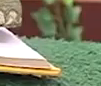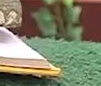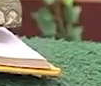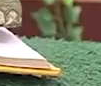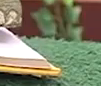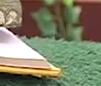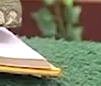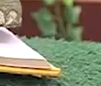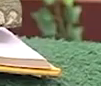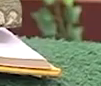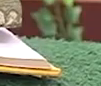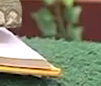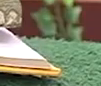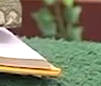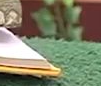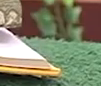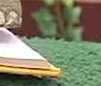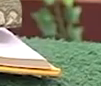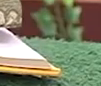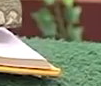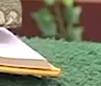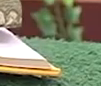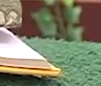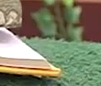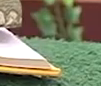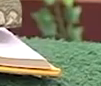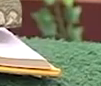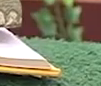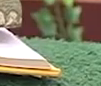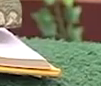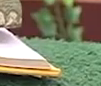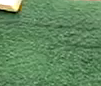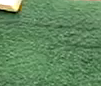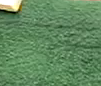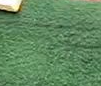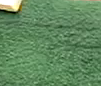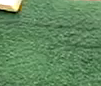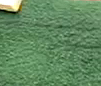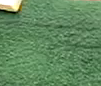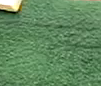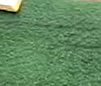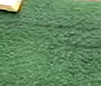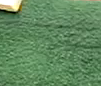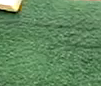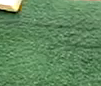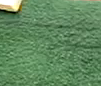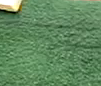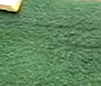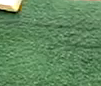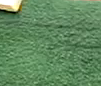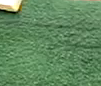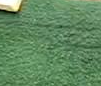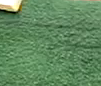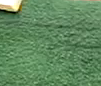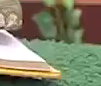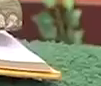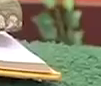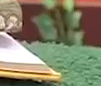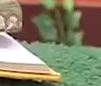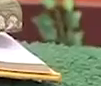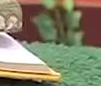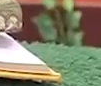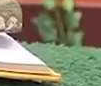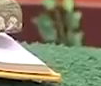Porém o cordel legítimo é aquele tipo jornal que traz